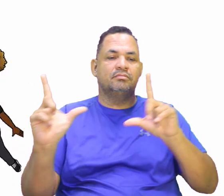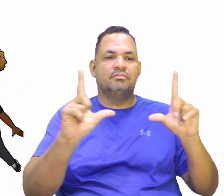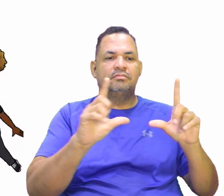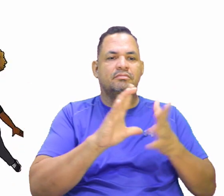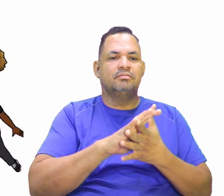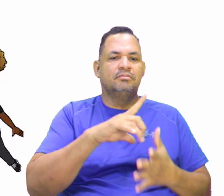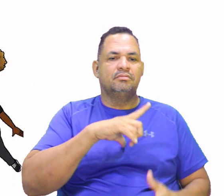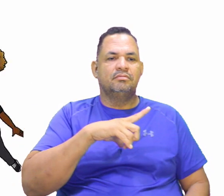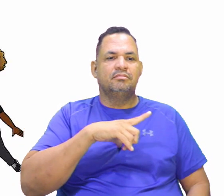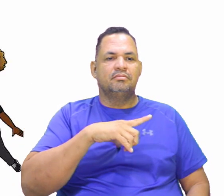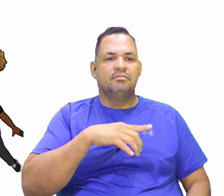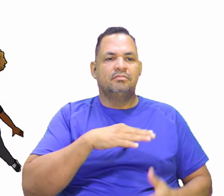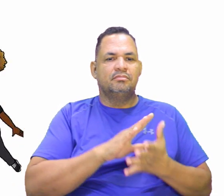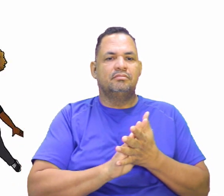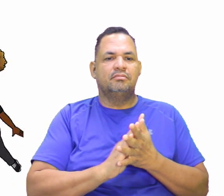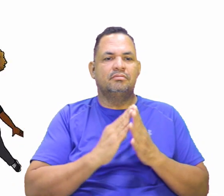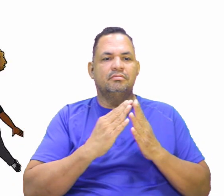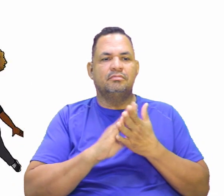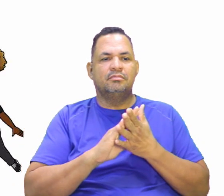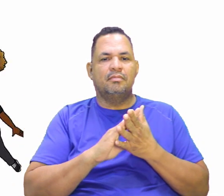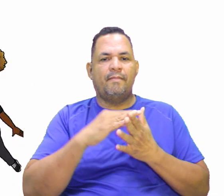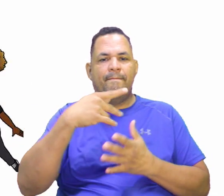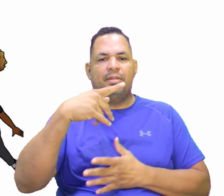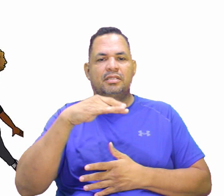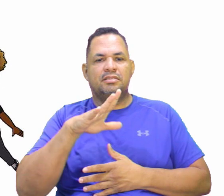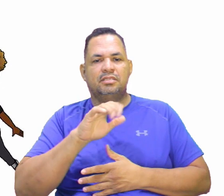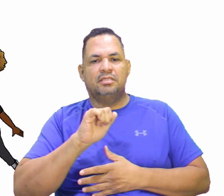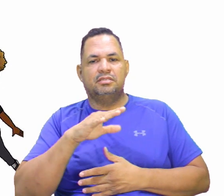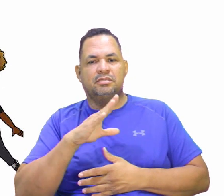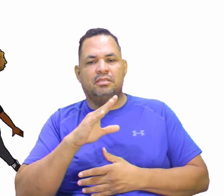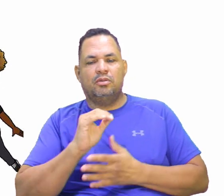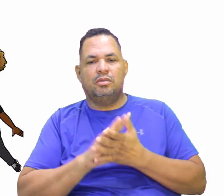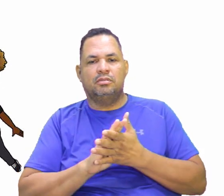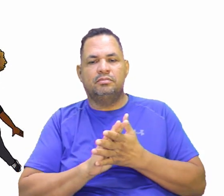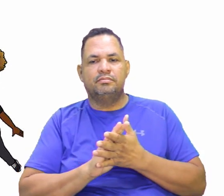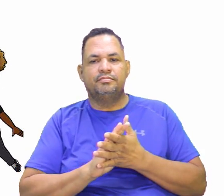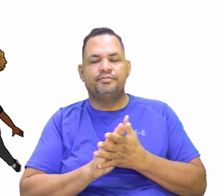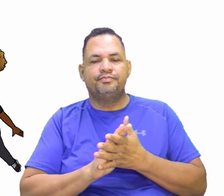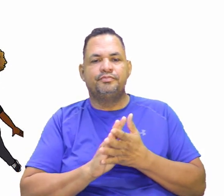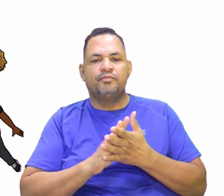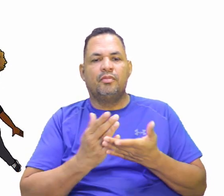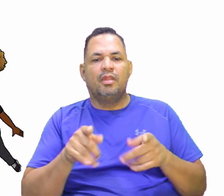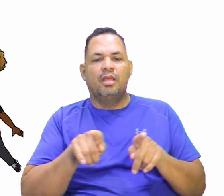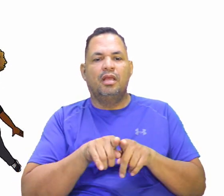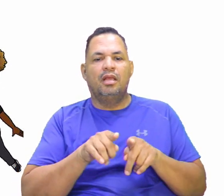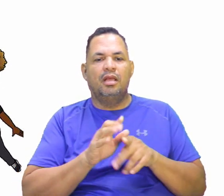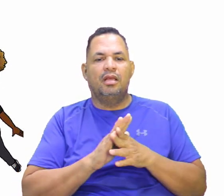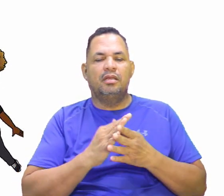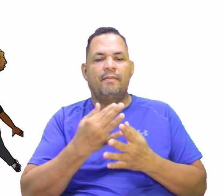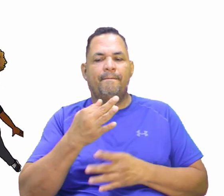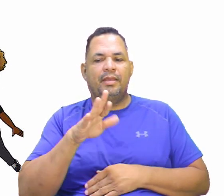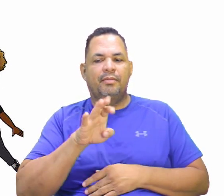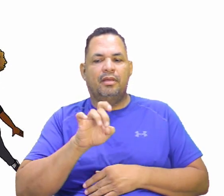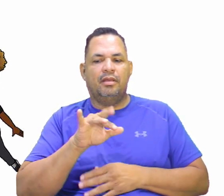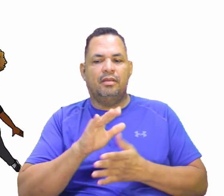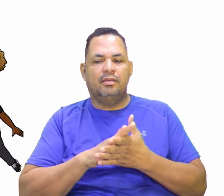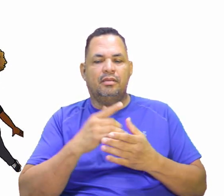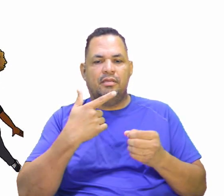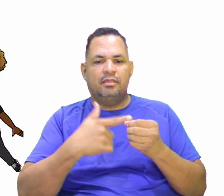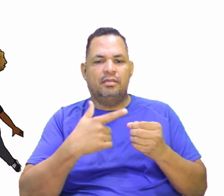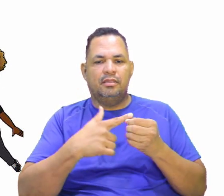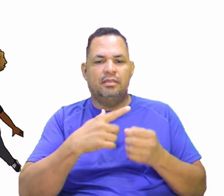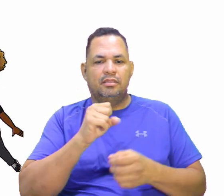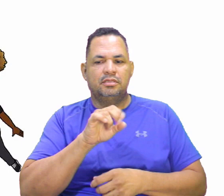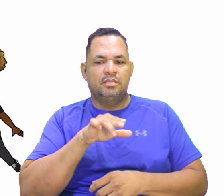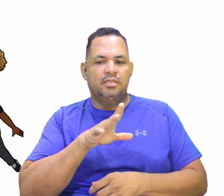Temos aqui a Escola Princesa Isabel São Miguel do Guaporé, extensão Escola Primavera de Distrito de Santana